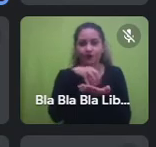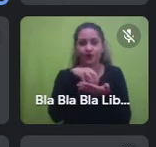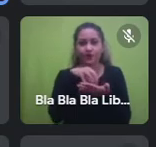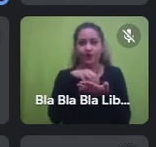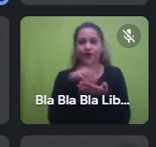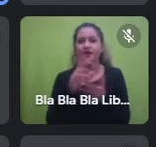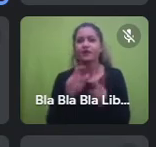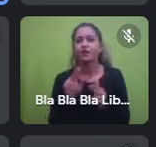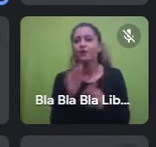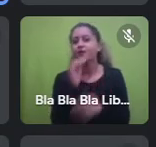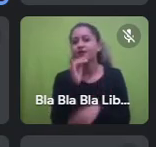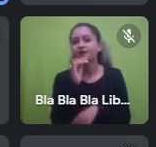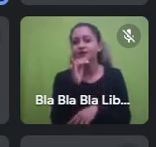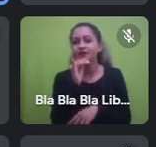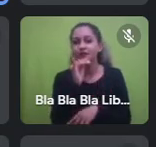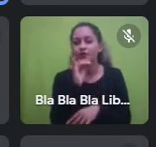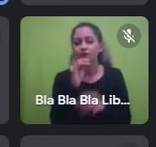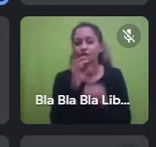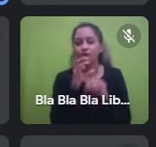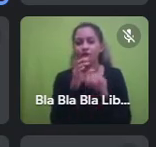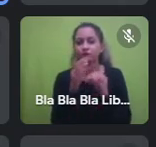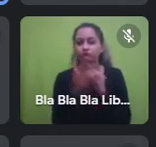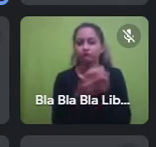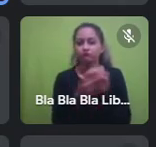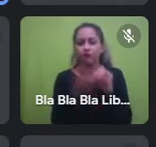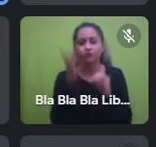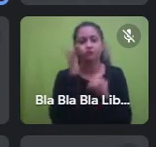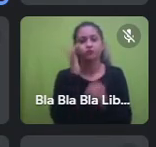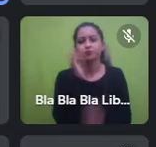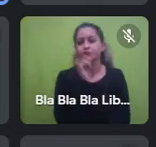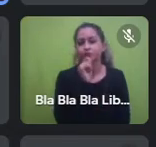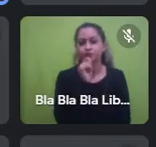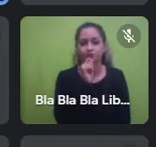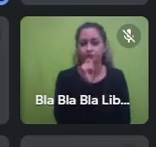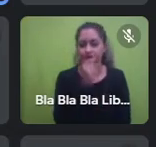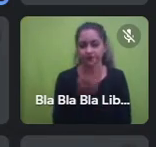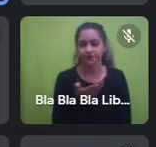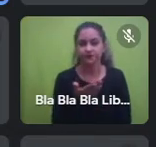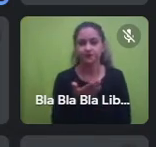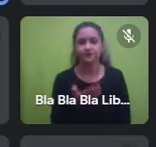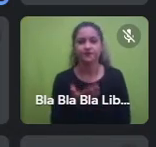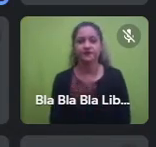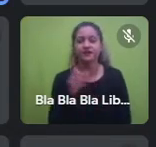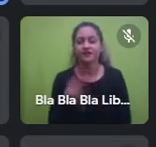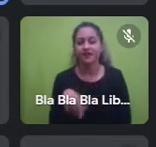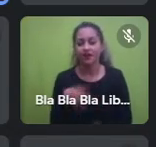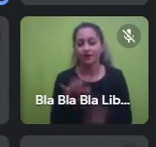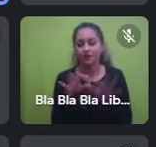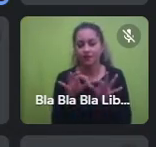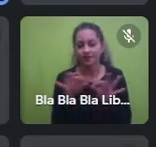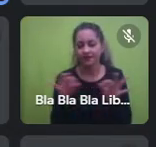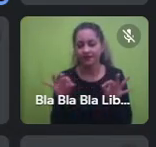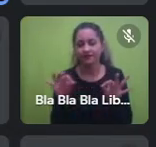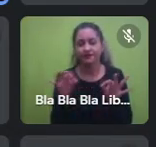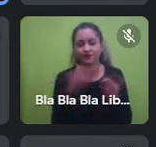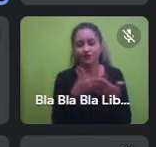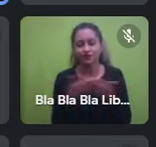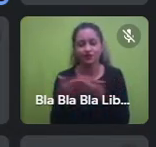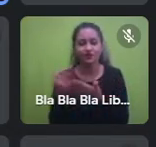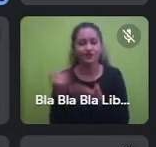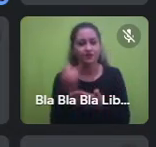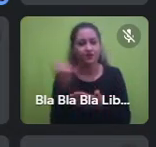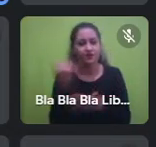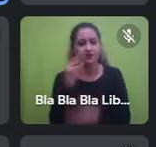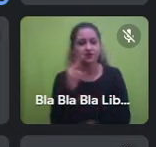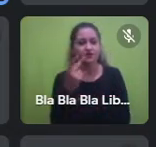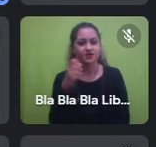cima, apresentando eritrócitos imaturos, aqui no centro. Né? E é uma linha bem importante da hematologia. A gente vai ver